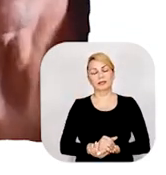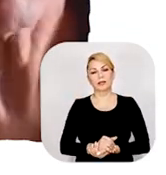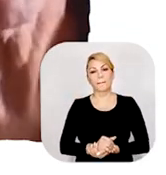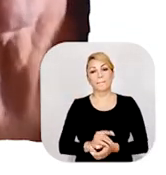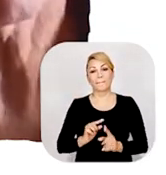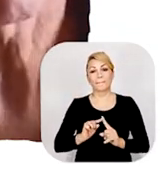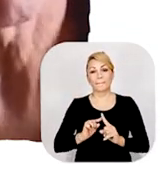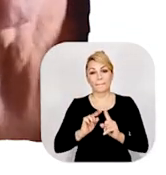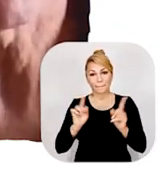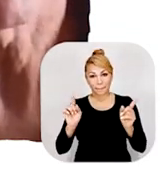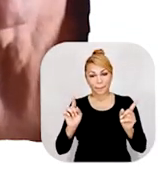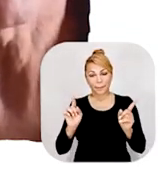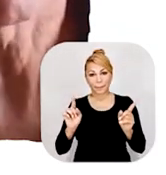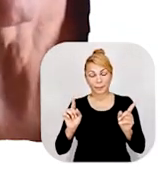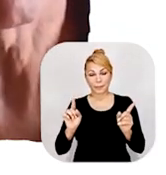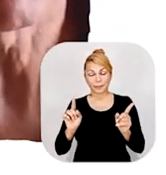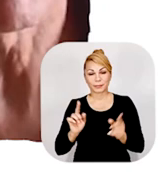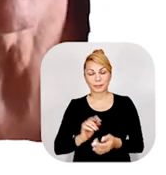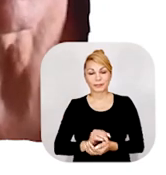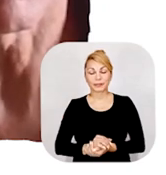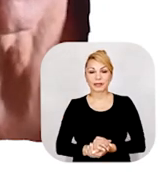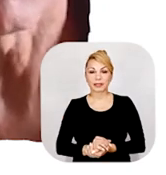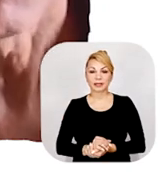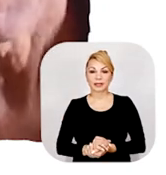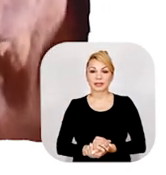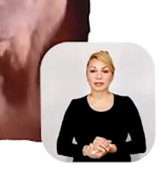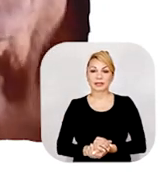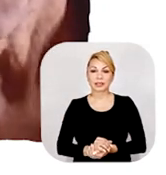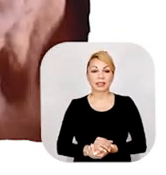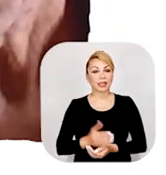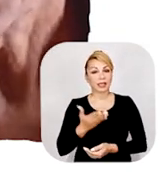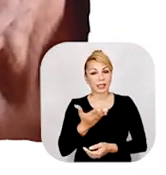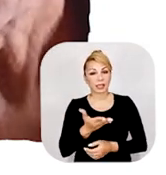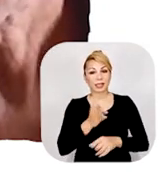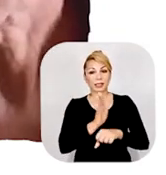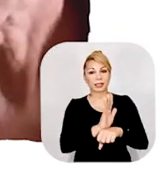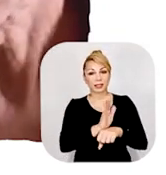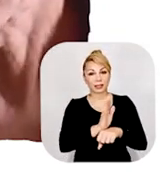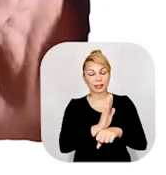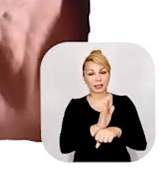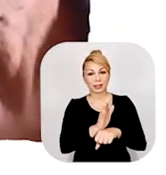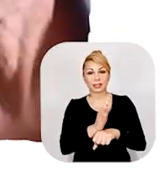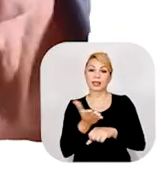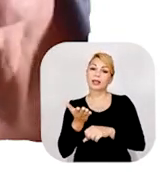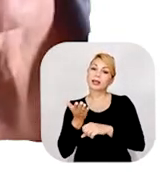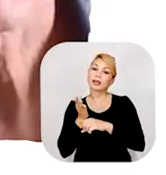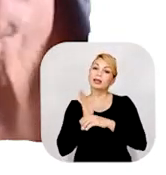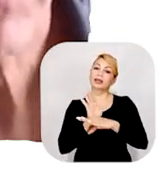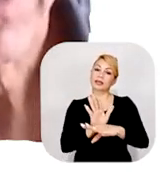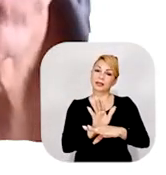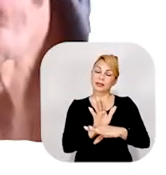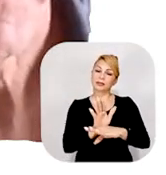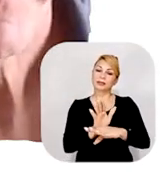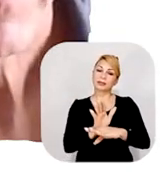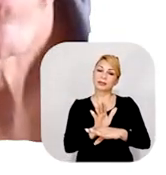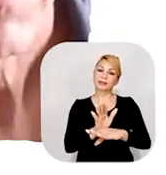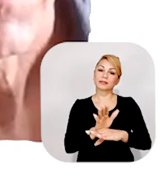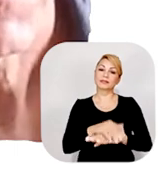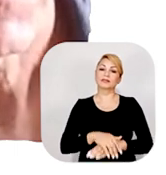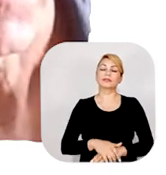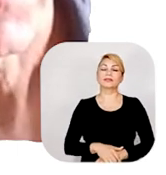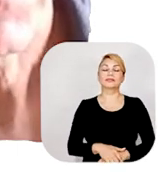mas esse fato contribui ao porque esse filme vai ser devorado